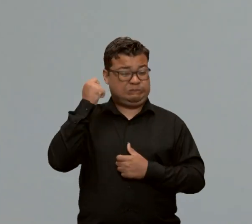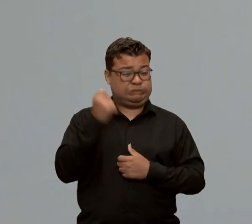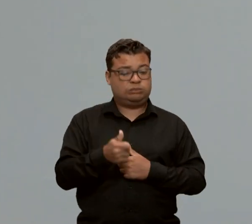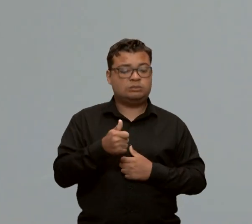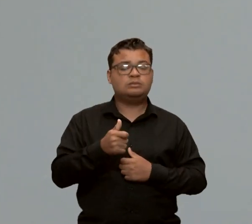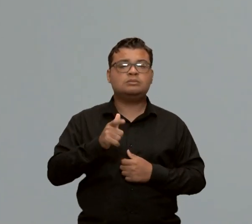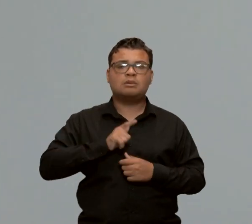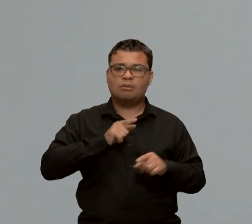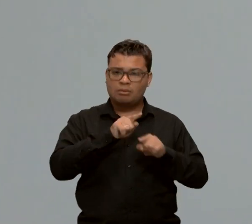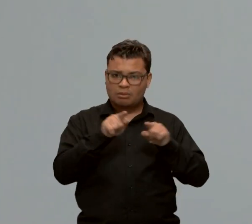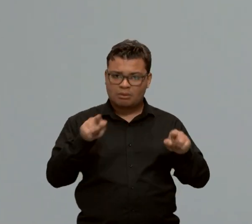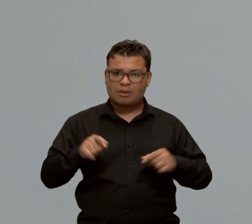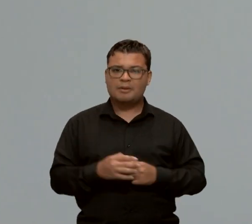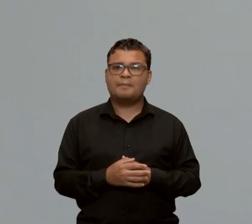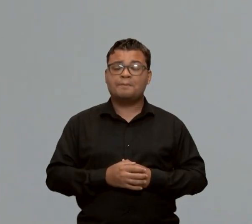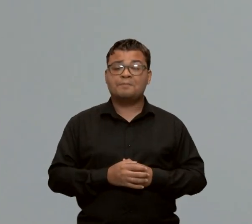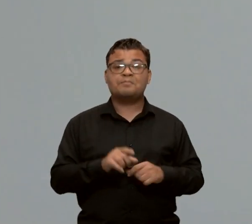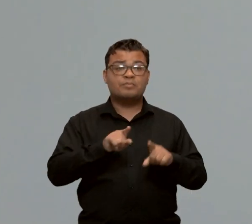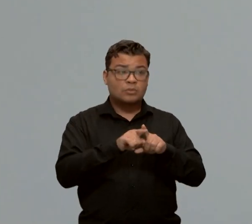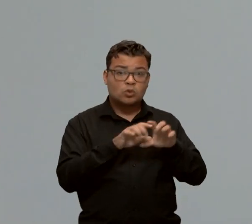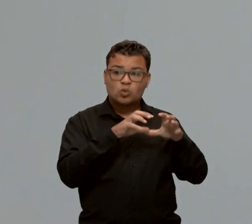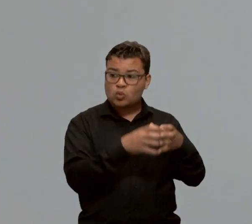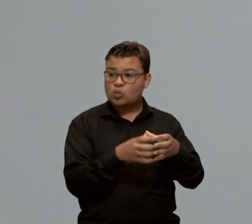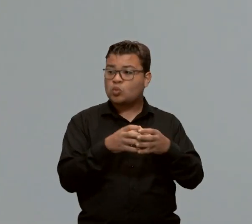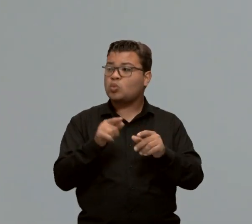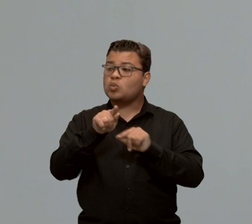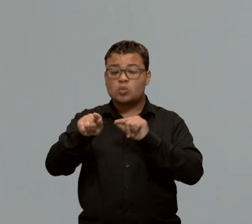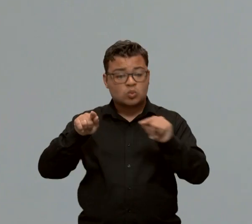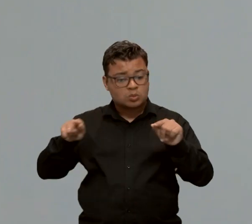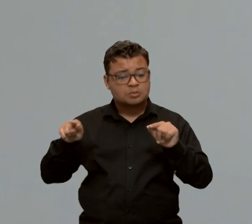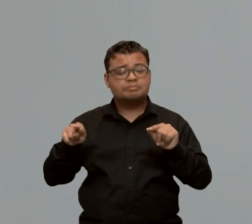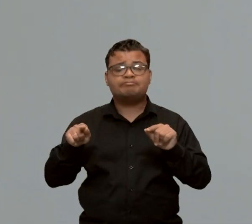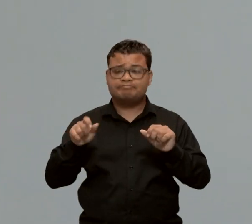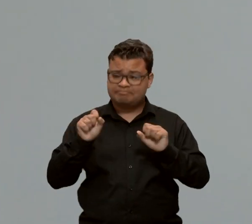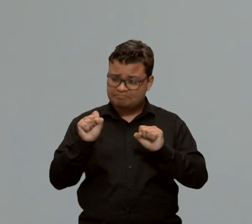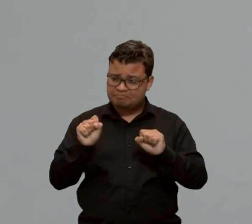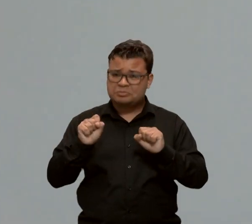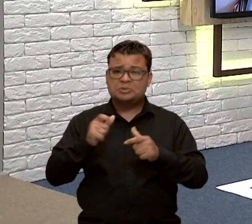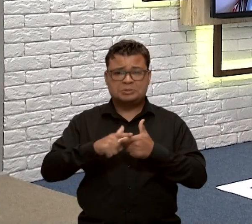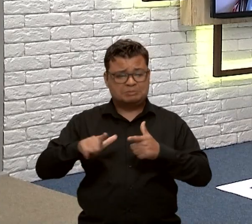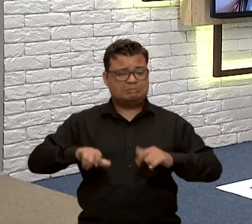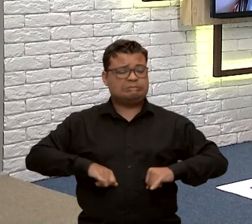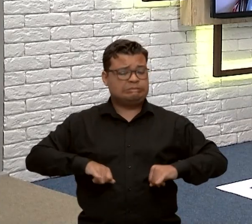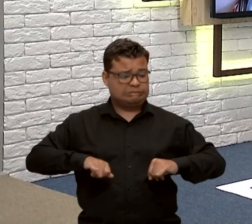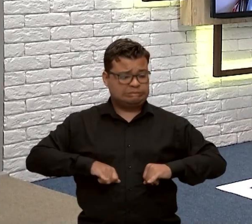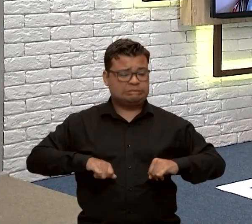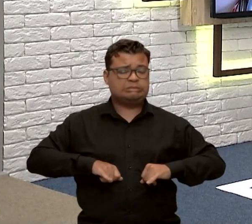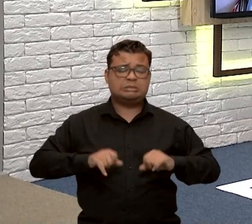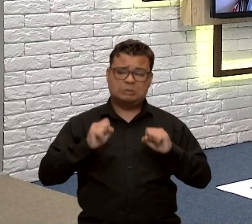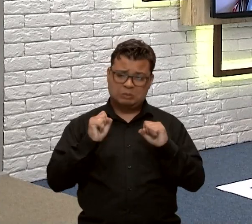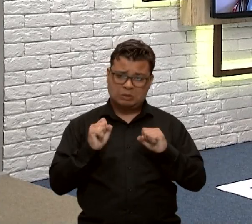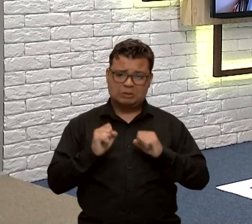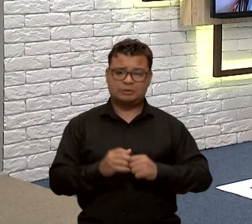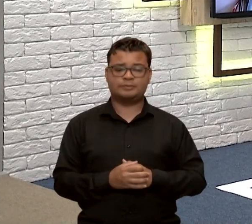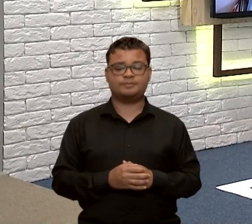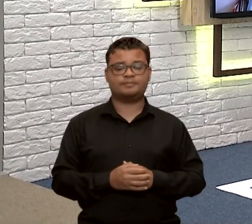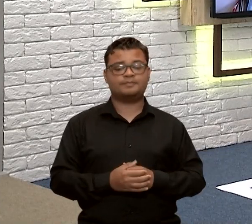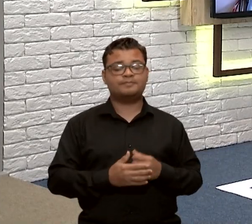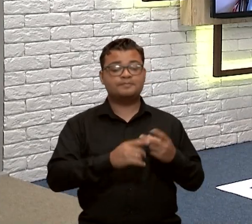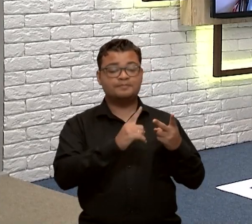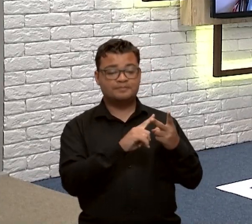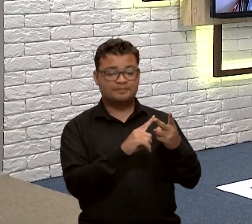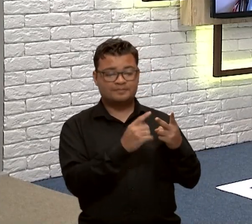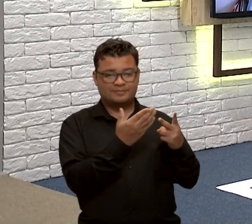alguns grupos, algumas pessoas que podem sofrer com essa patologia. Bom, Ana, queria que você também complementasse um pouquinho